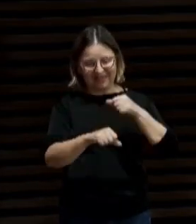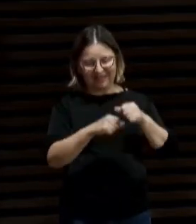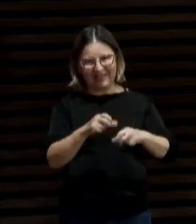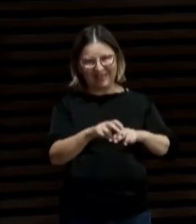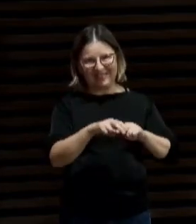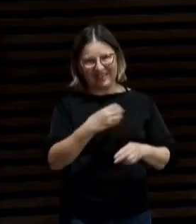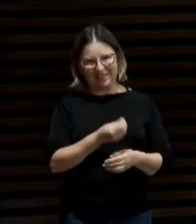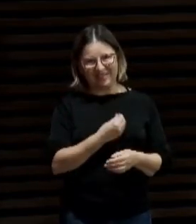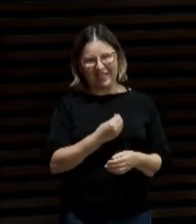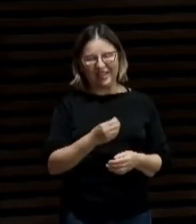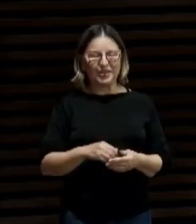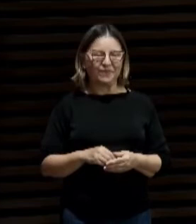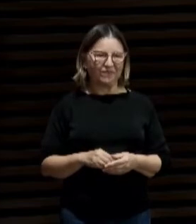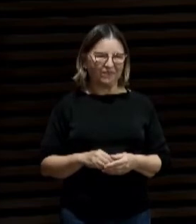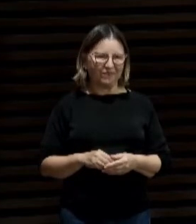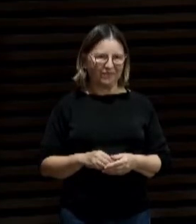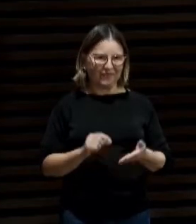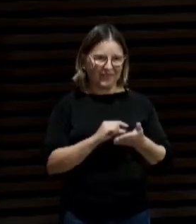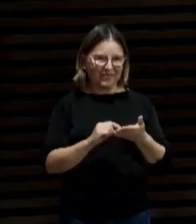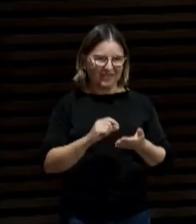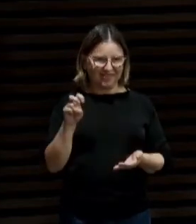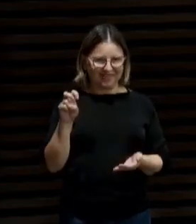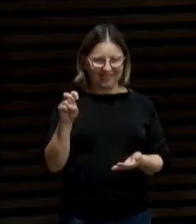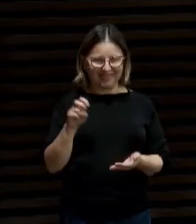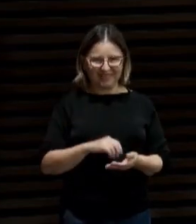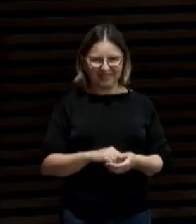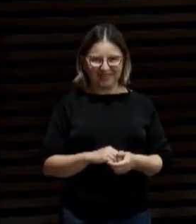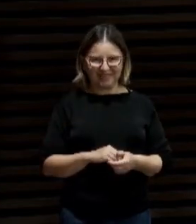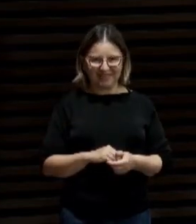Voltando então no nosso texto, versículo 5.